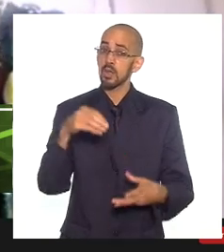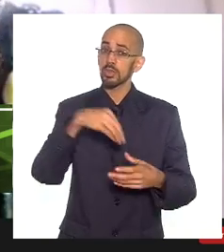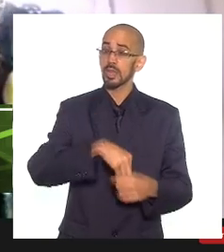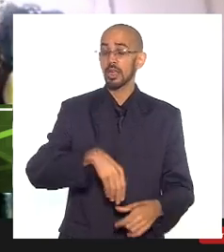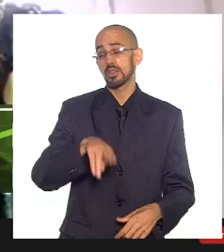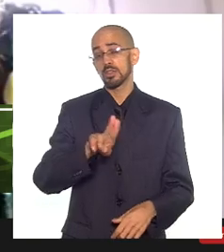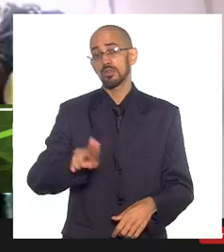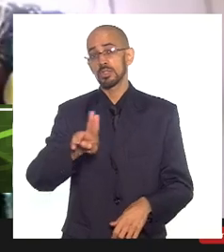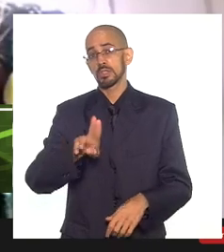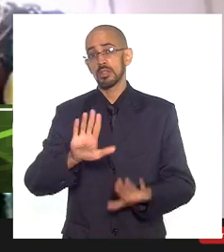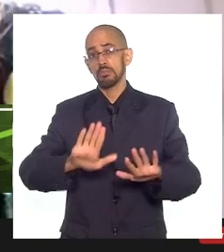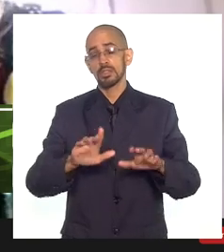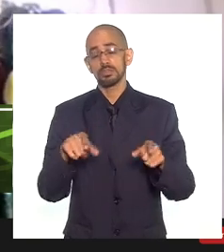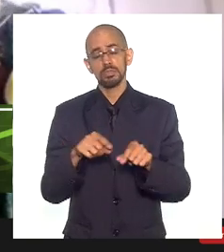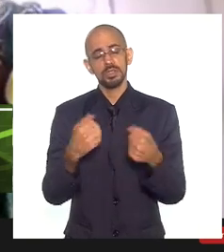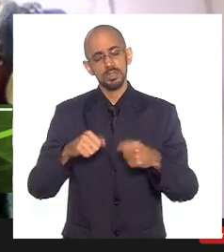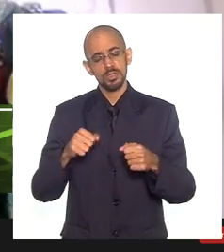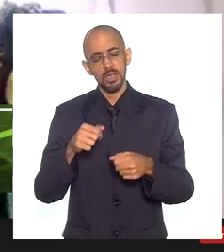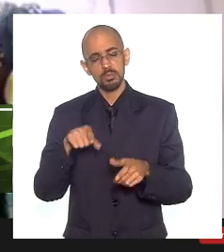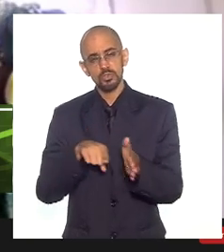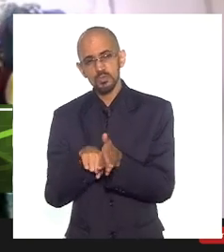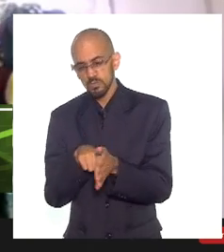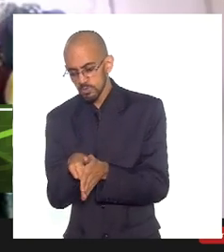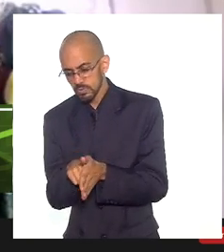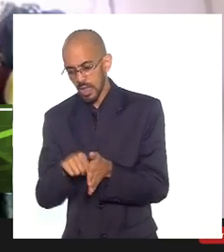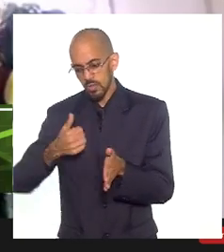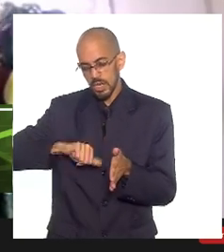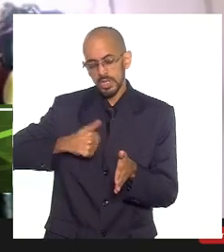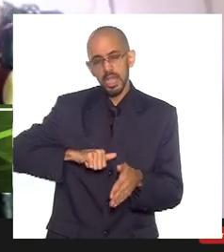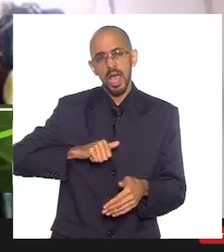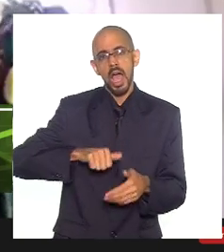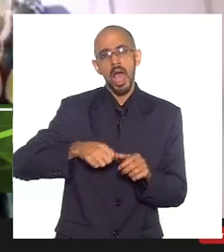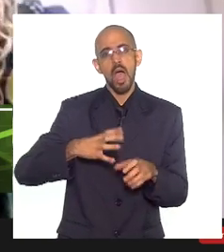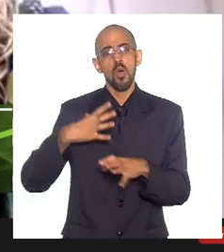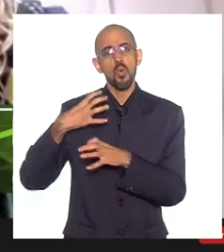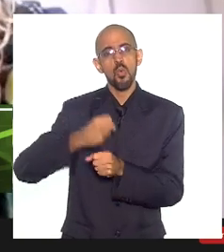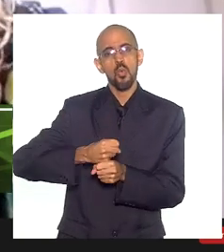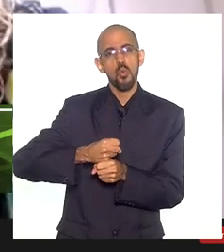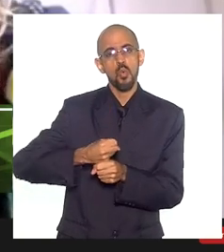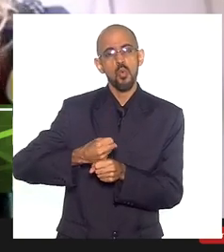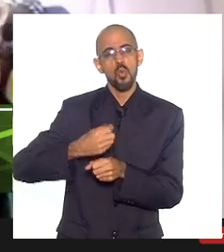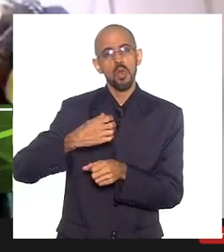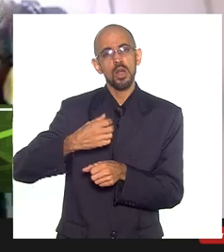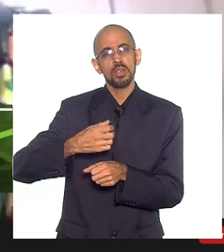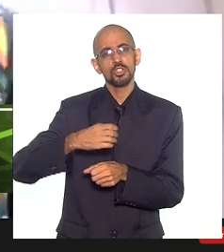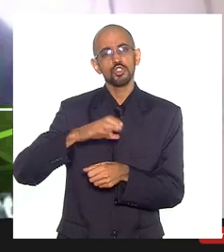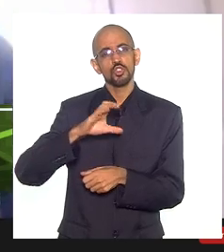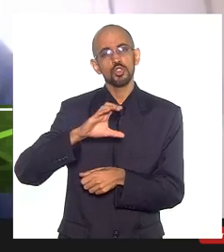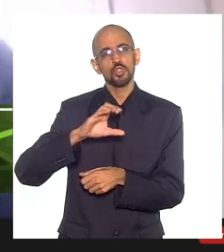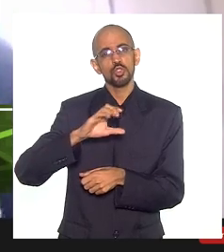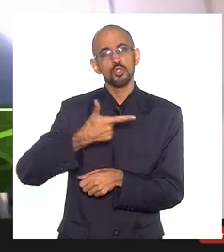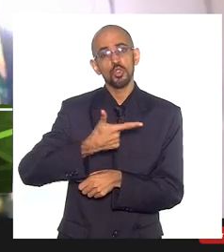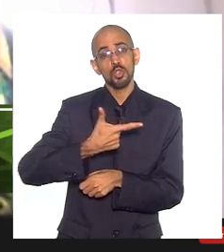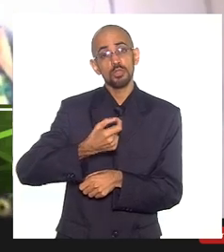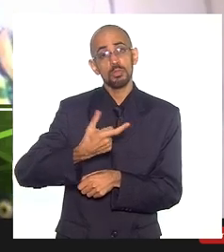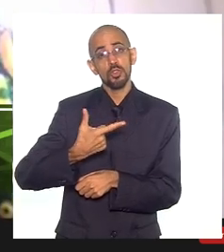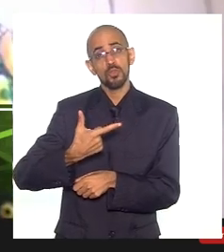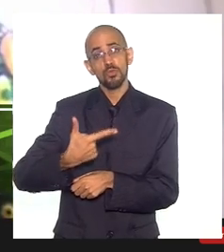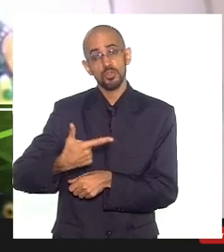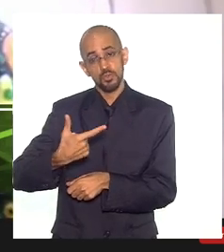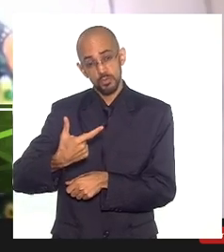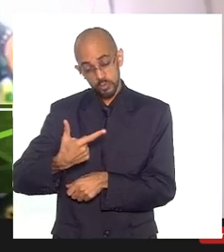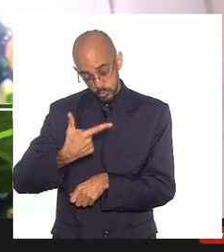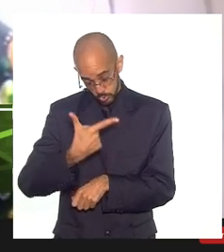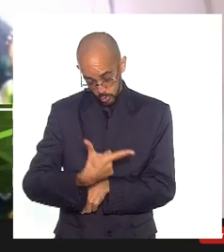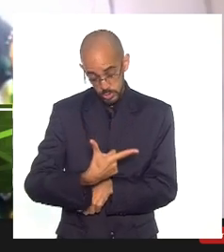orçamentários de 2022 para localizar aonde a gente avança com a assistência estudantil dos nossos mais